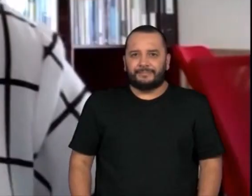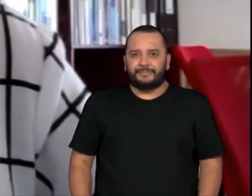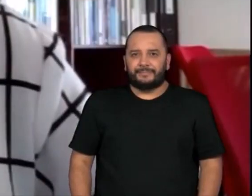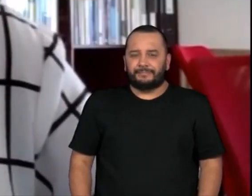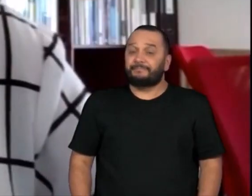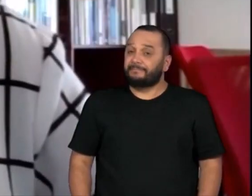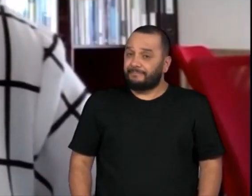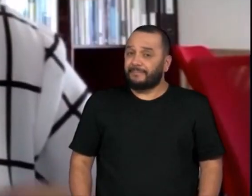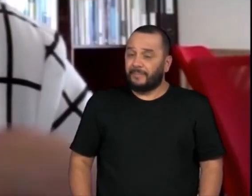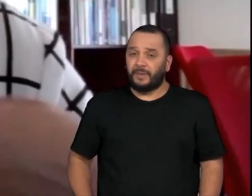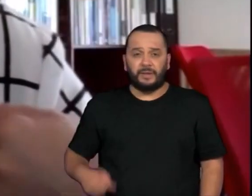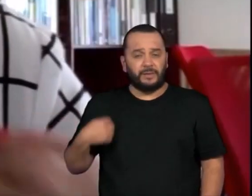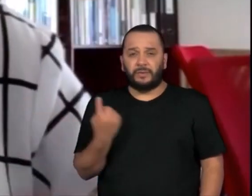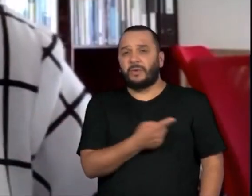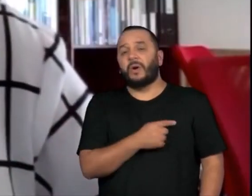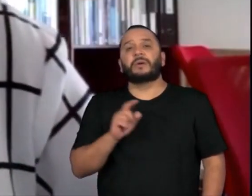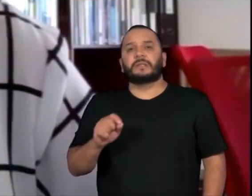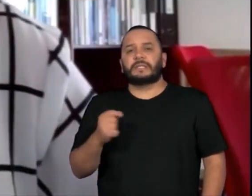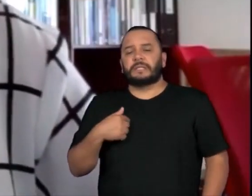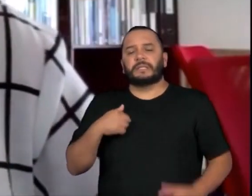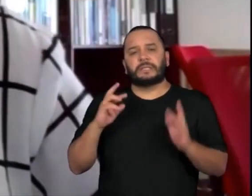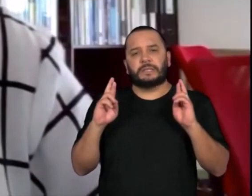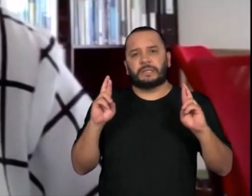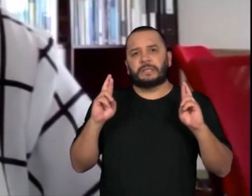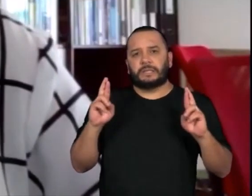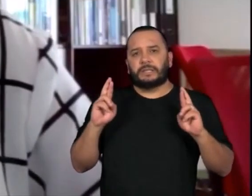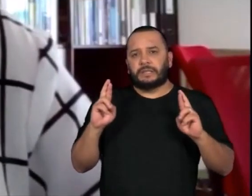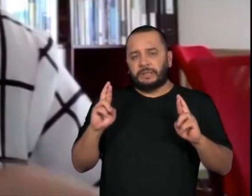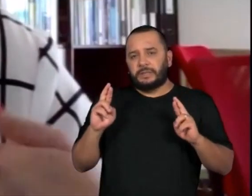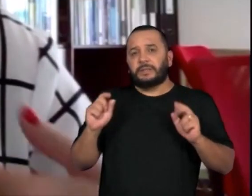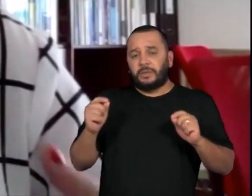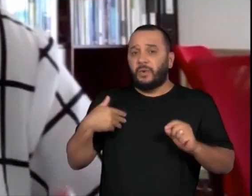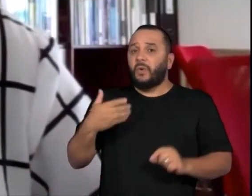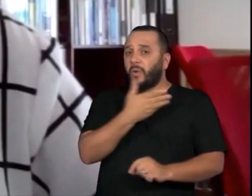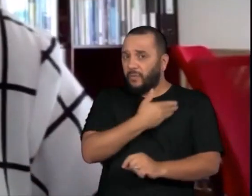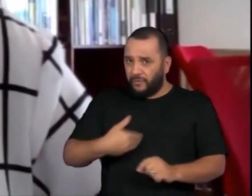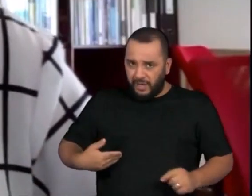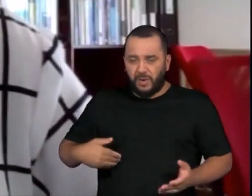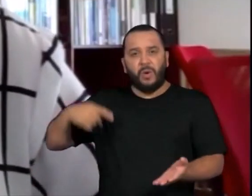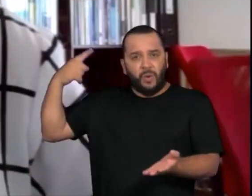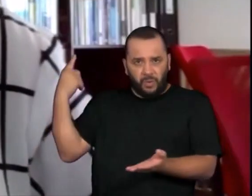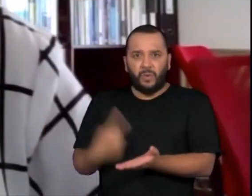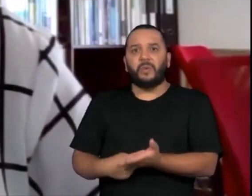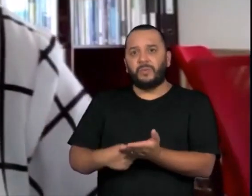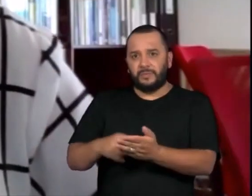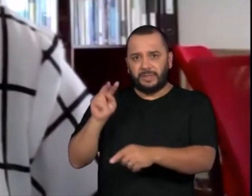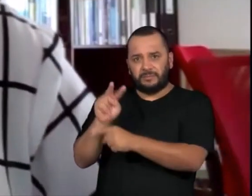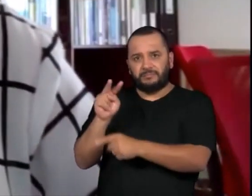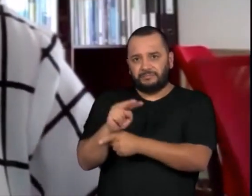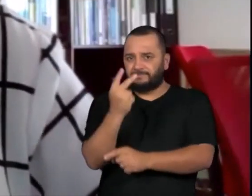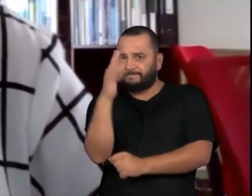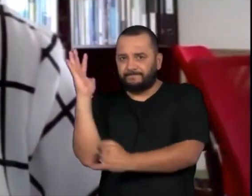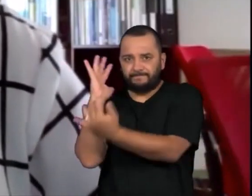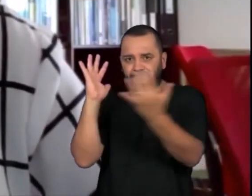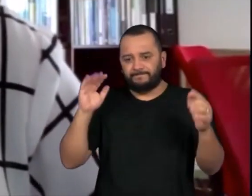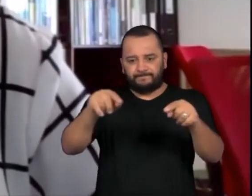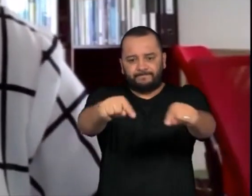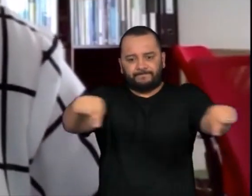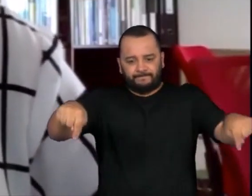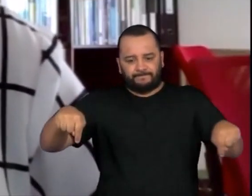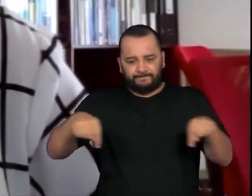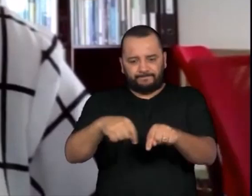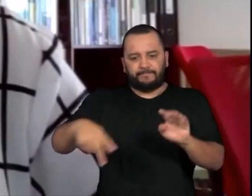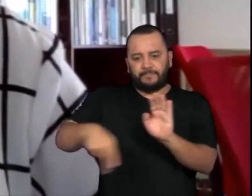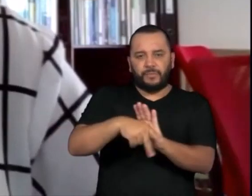A gente espera que o Estado retome a agenda de demarcações, retome a agenda de proteção territorial, né, e retome uma agenda